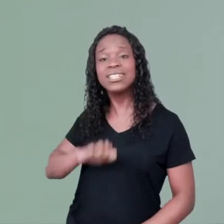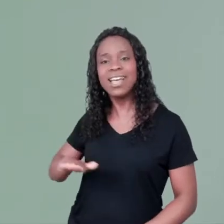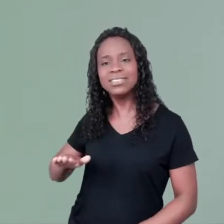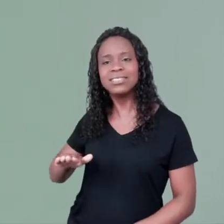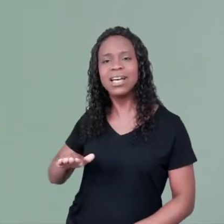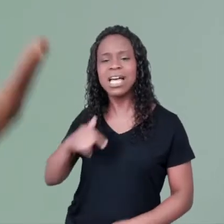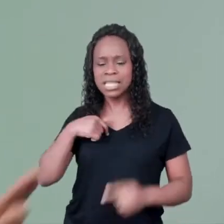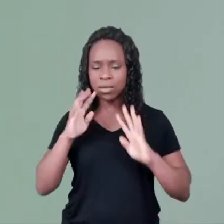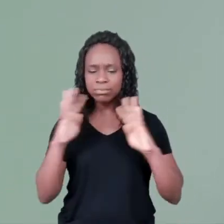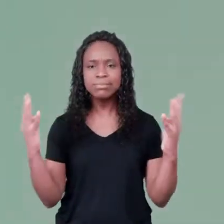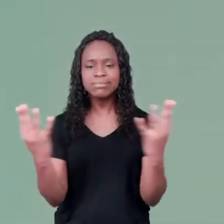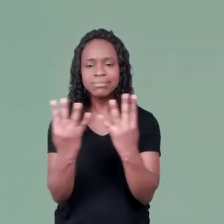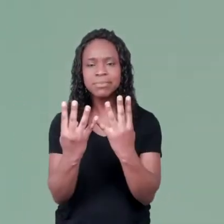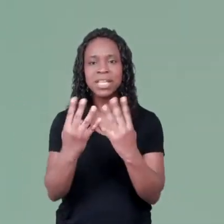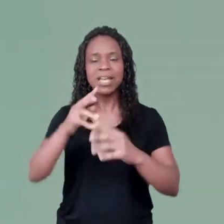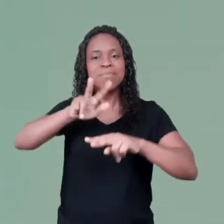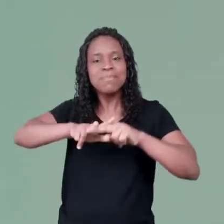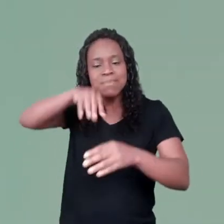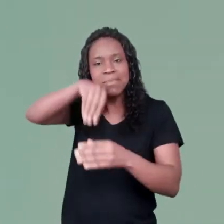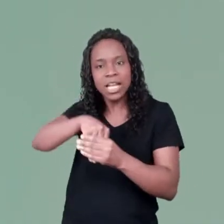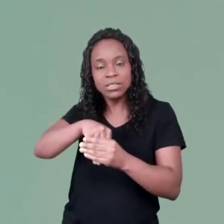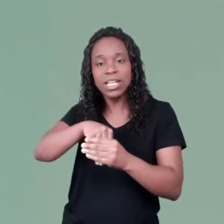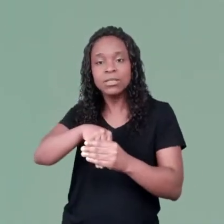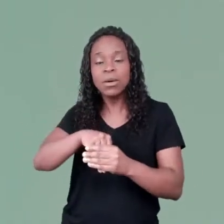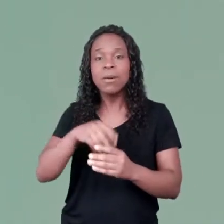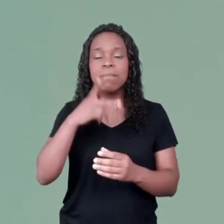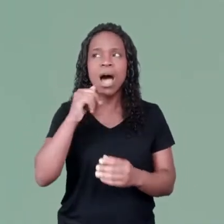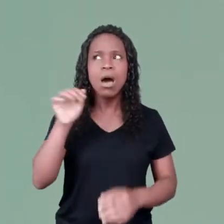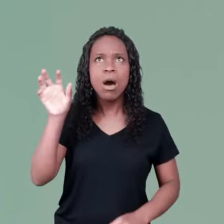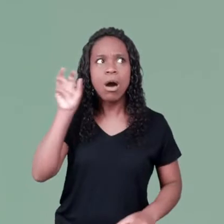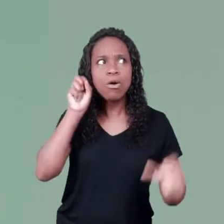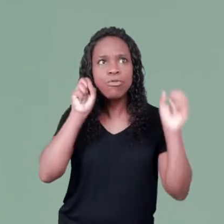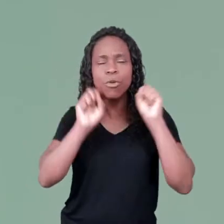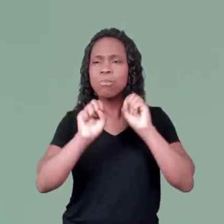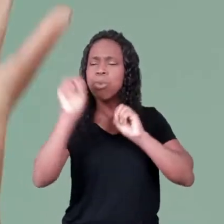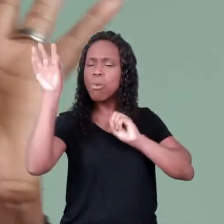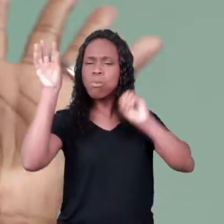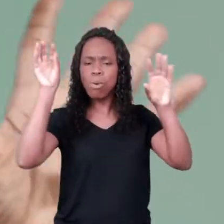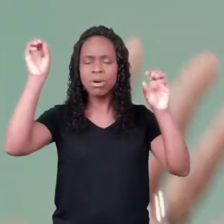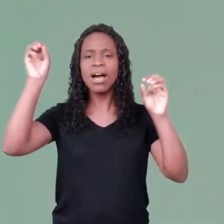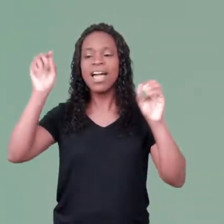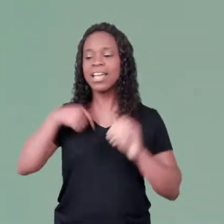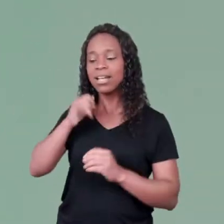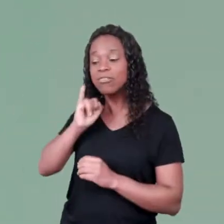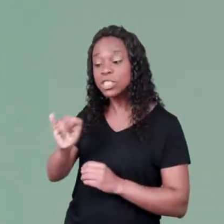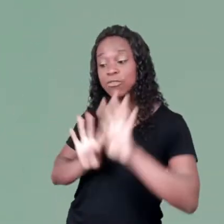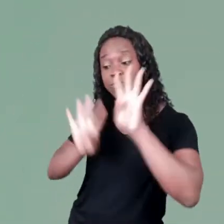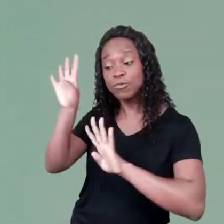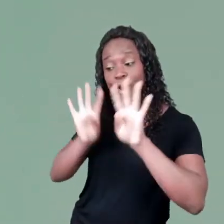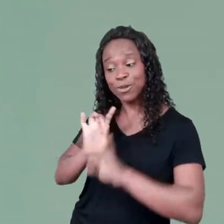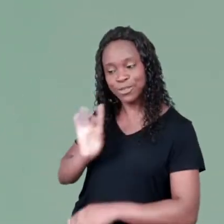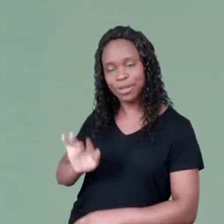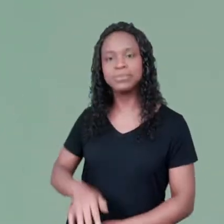uma criança no meio de um campo de concentração, ele, quando bombas explodiam, ele dizia que